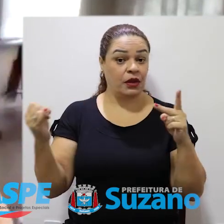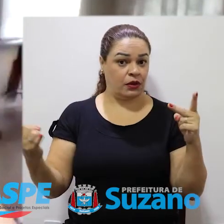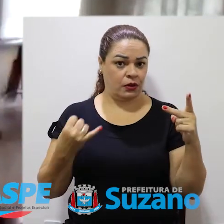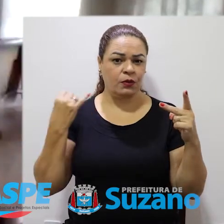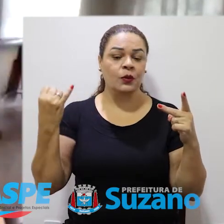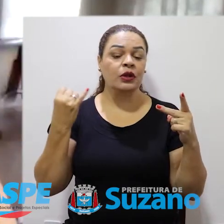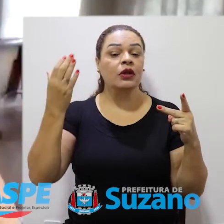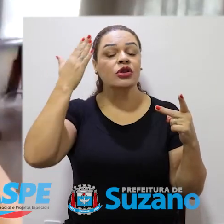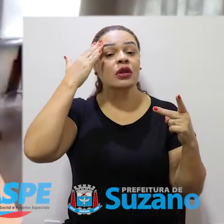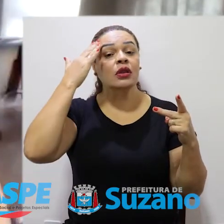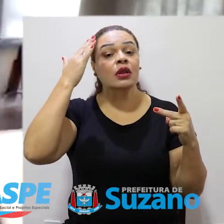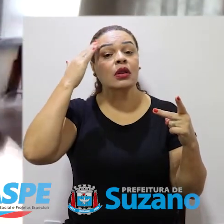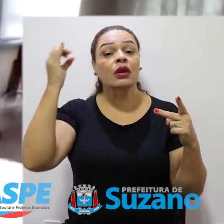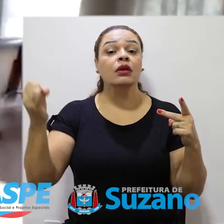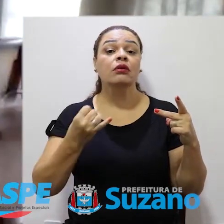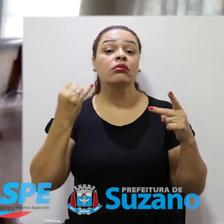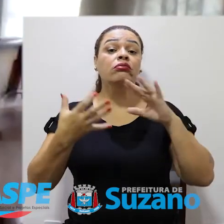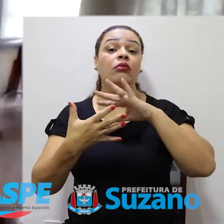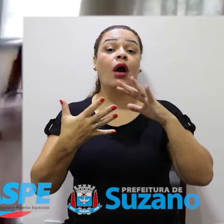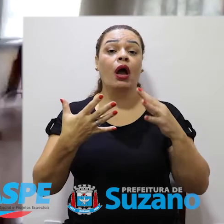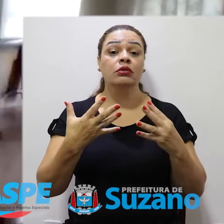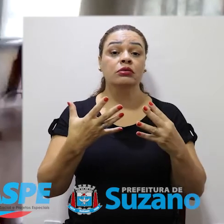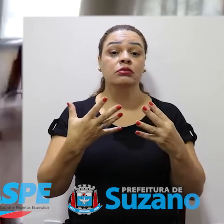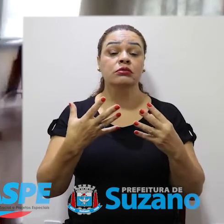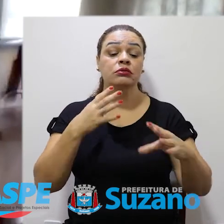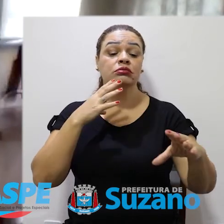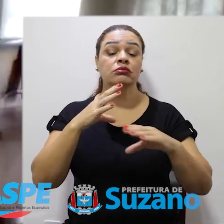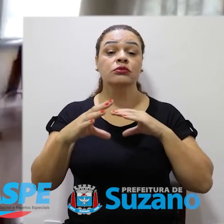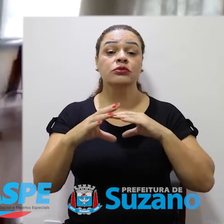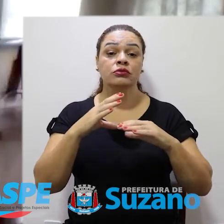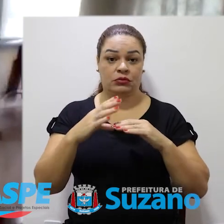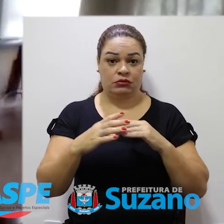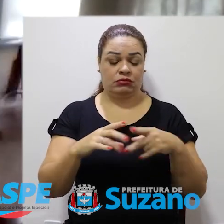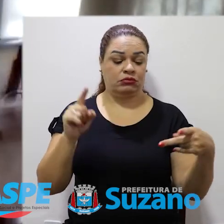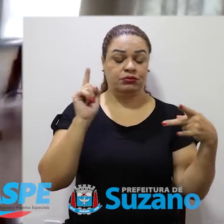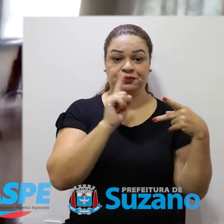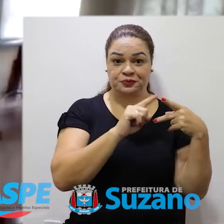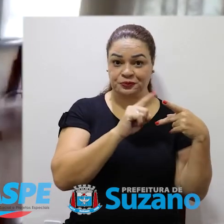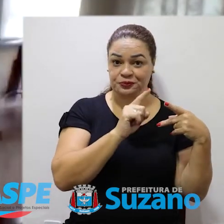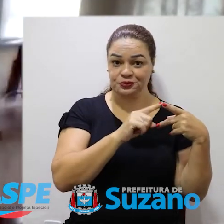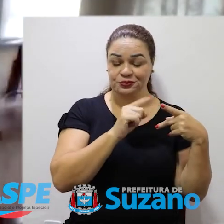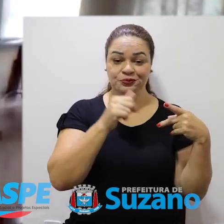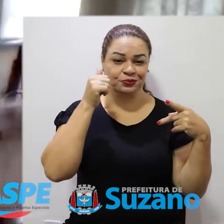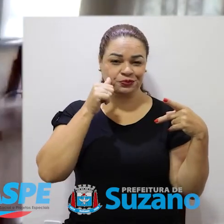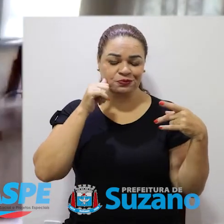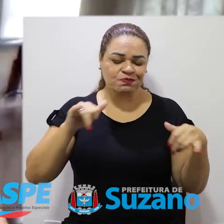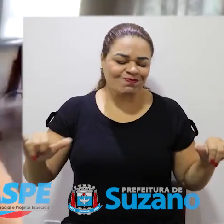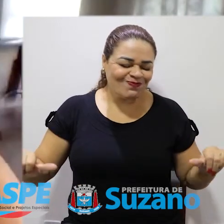importantes para a gente entender a importância da língua de sinais. Na primeira, a gente tem a Emanuele